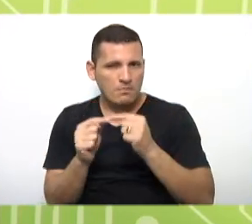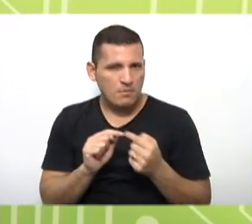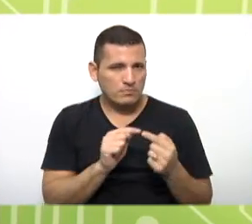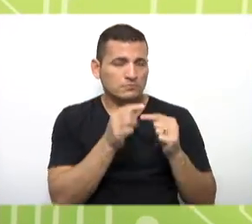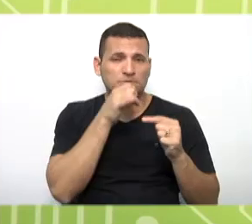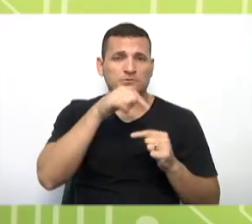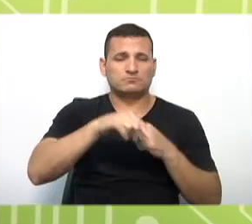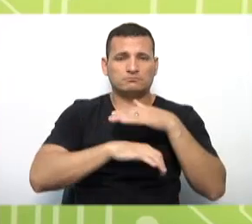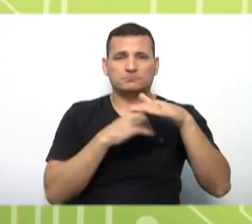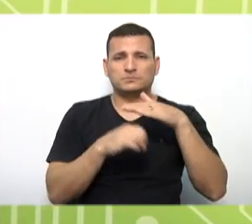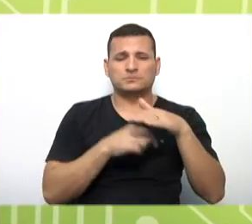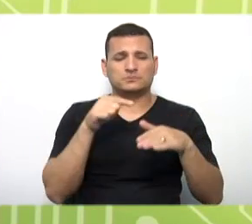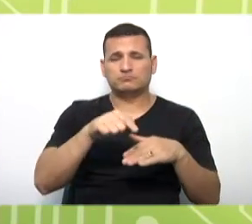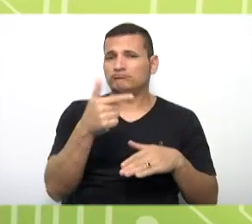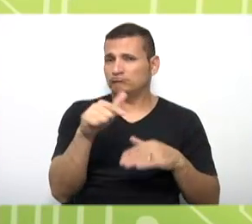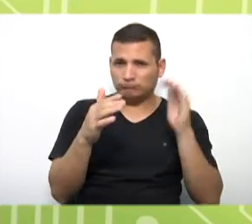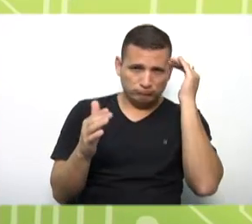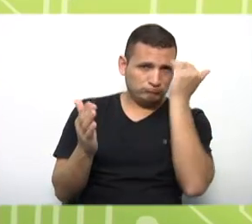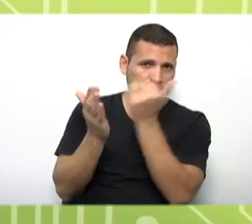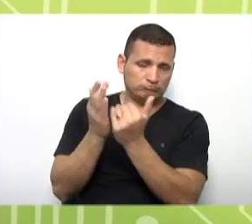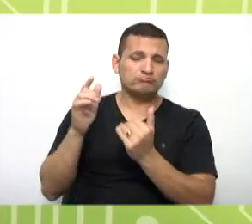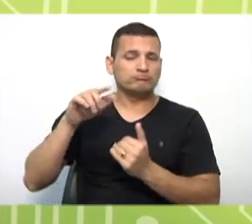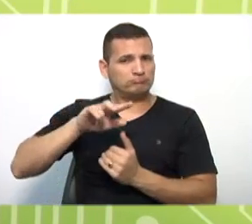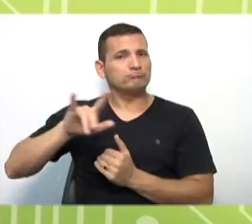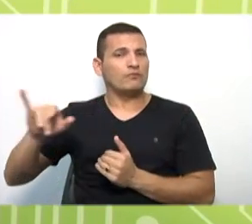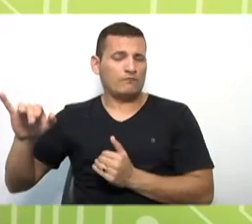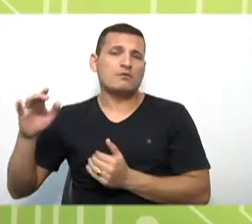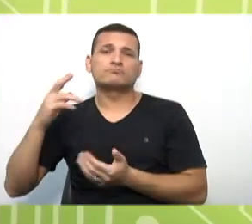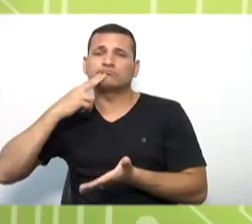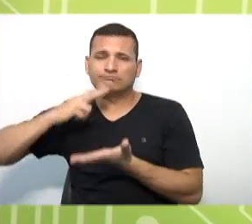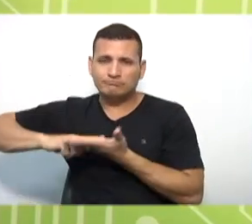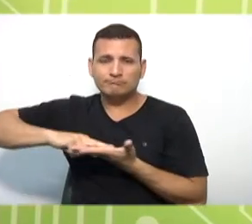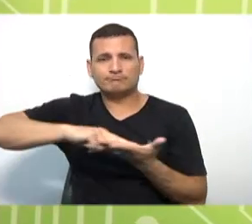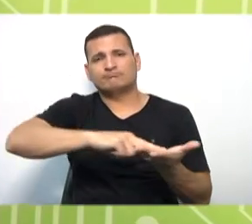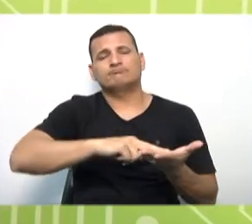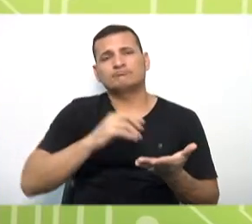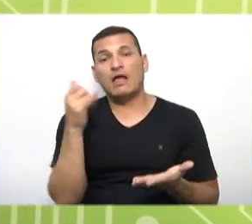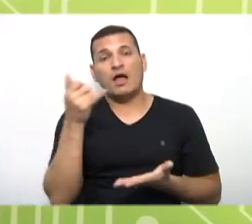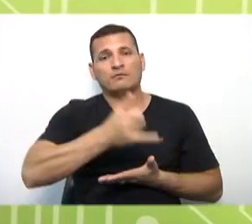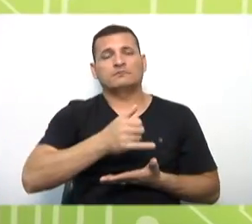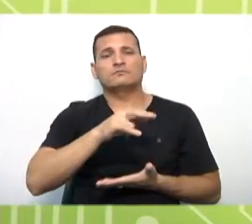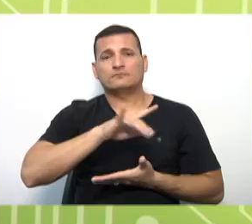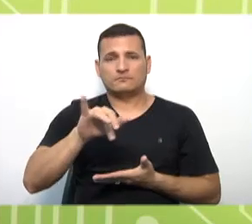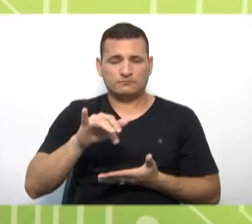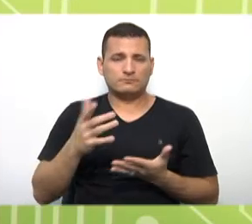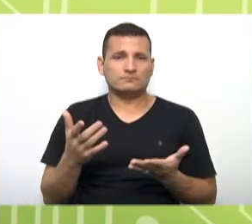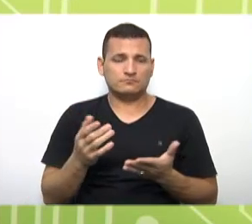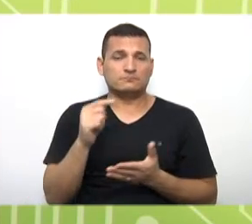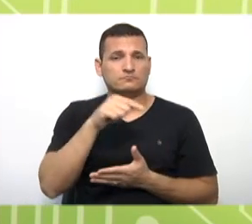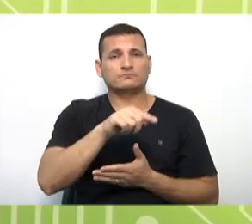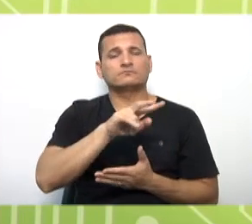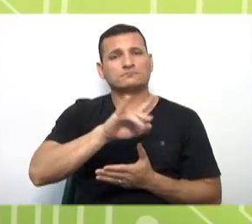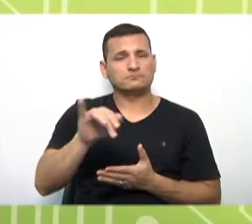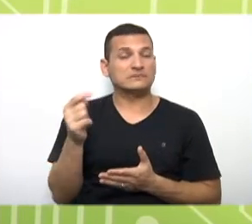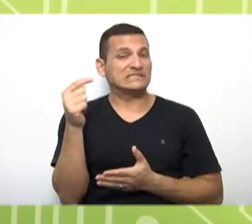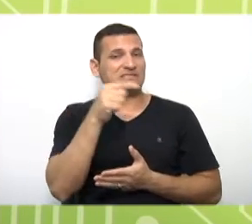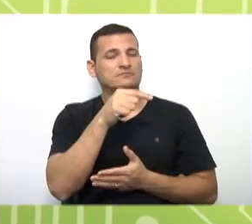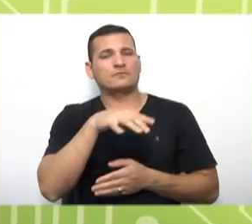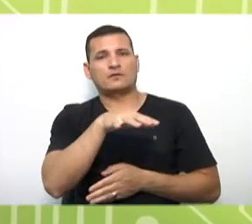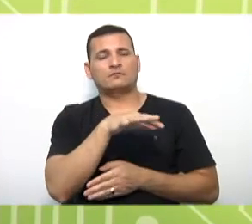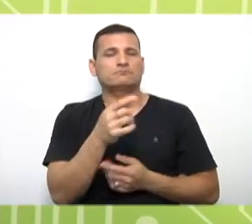ela vai ser autuada, ela vai ser notificada e isso vai incluir lá na parte do financeiro que vai